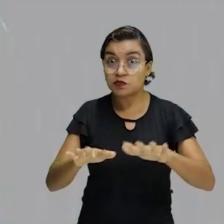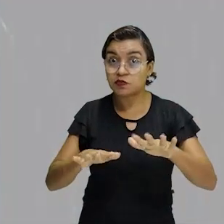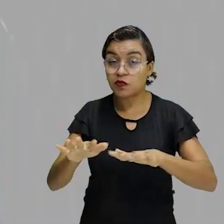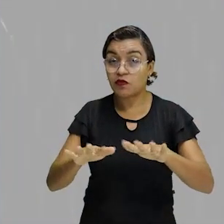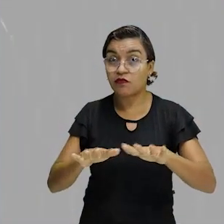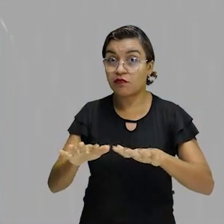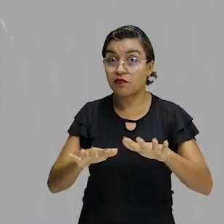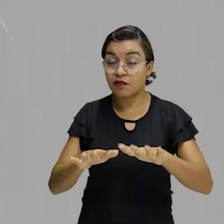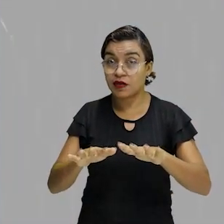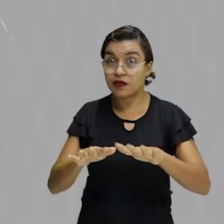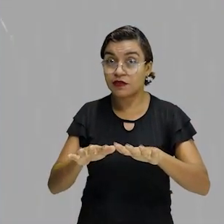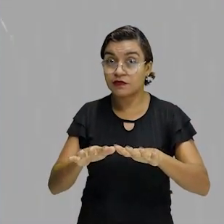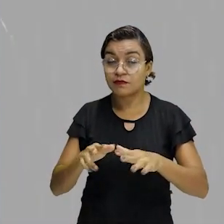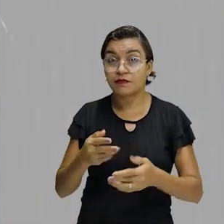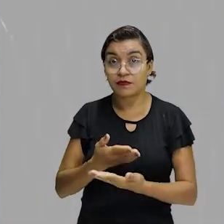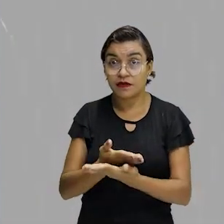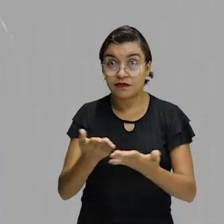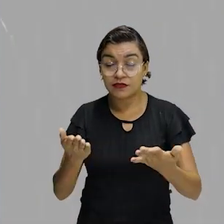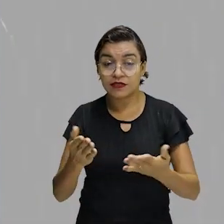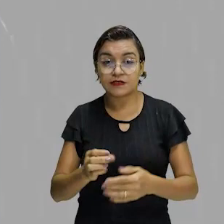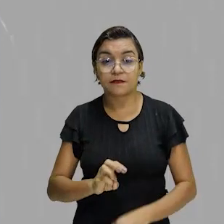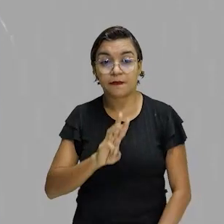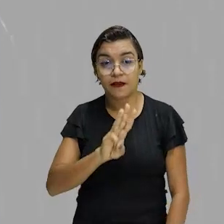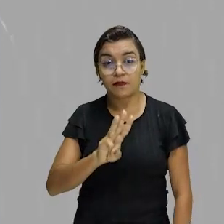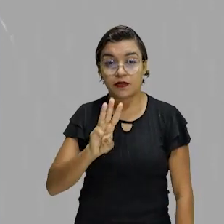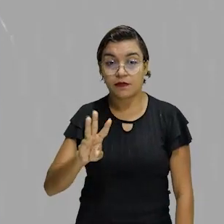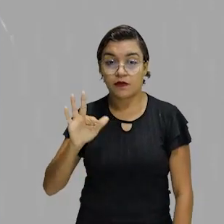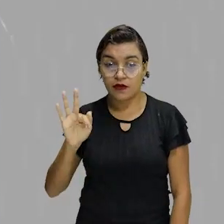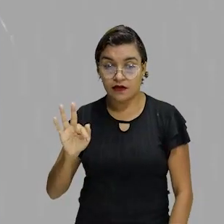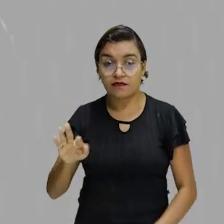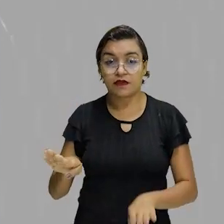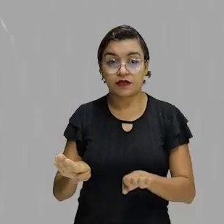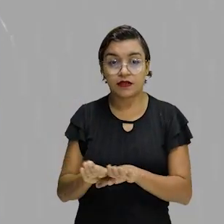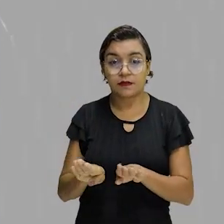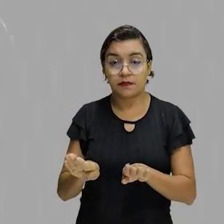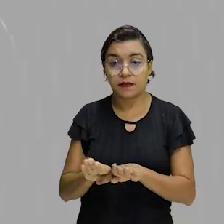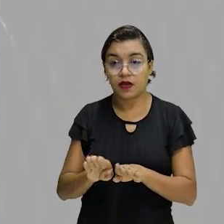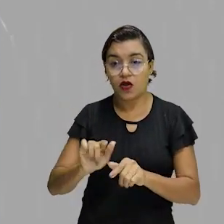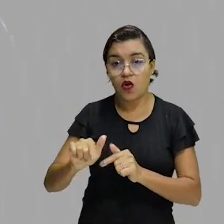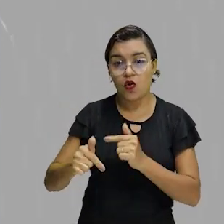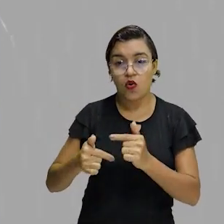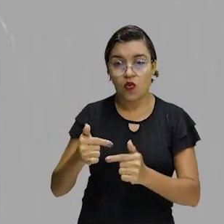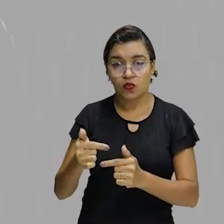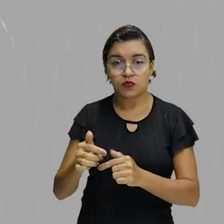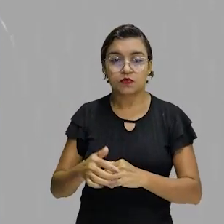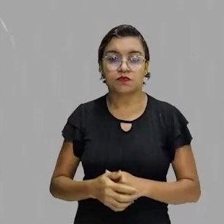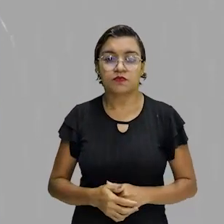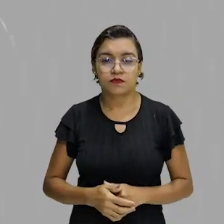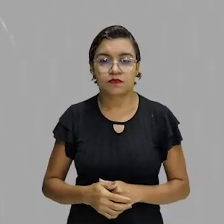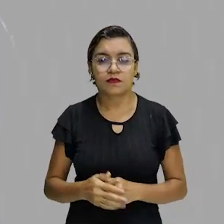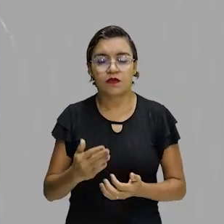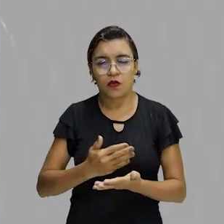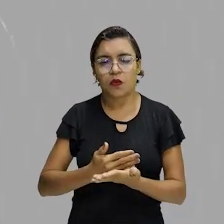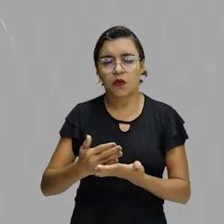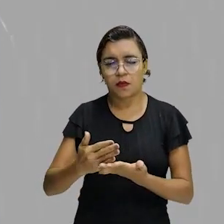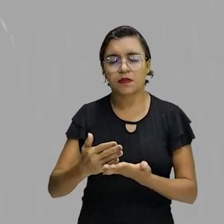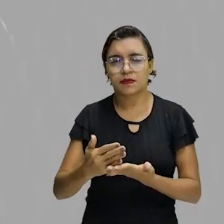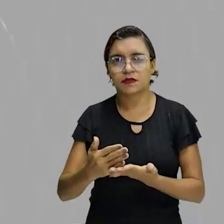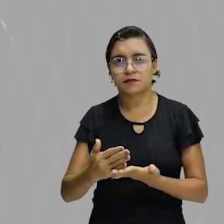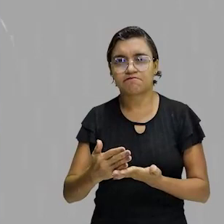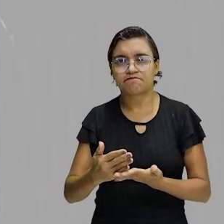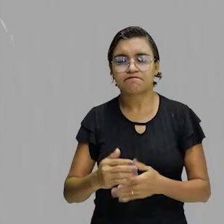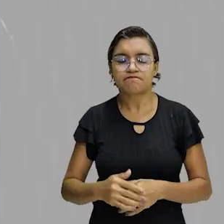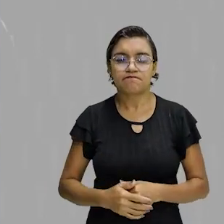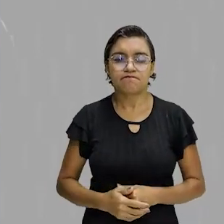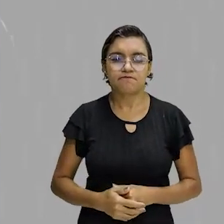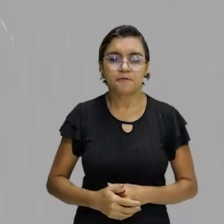ambientais globais para vocês. O WWF e o Greenpeace também, ok? Então vamos devagarzinho para a gente poder entender a atuação